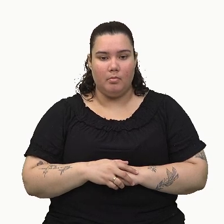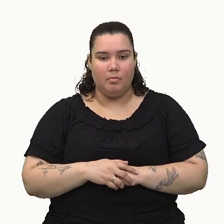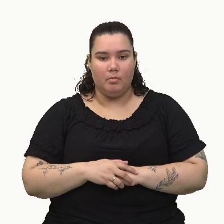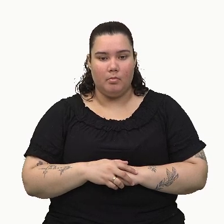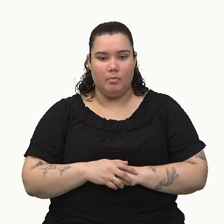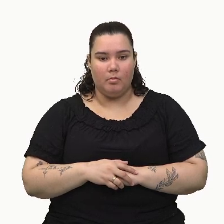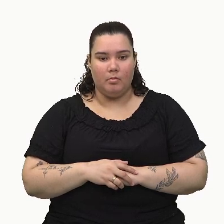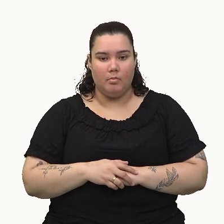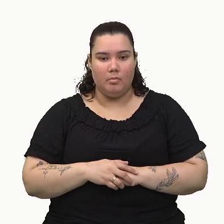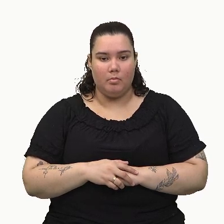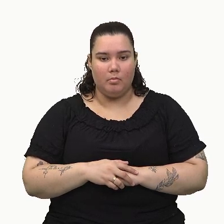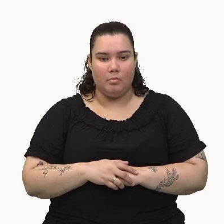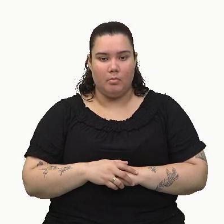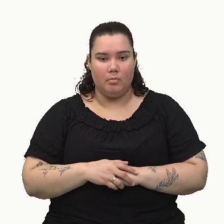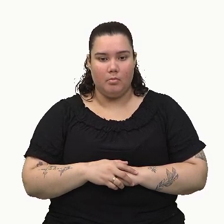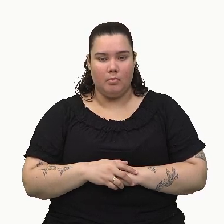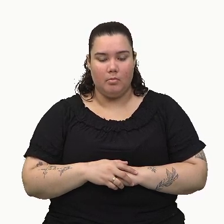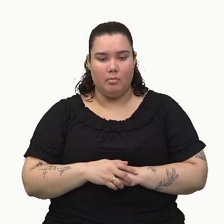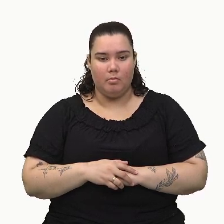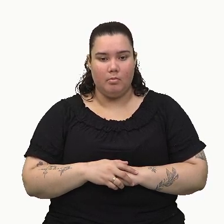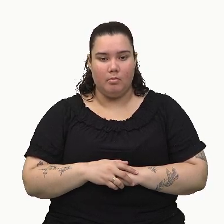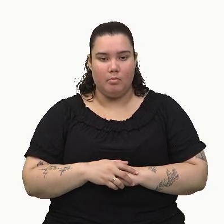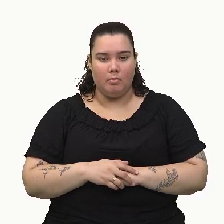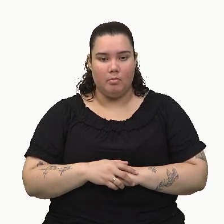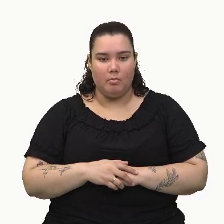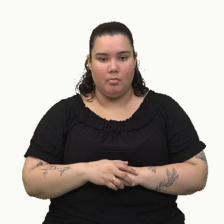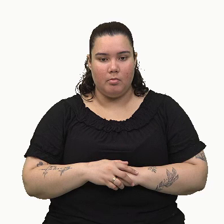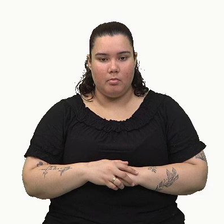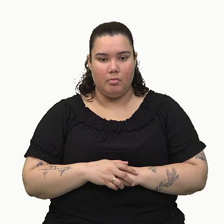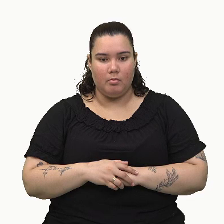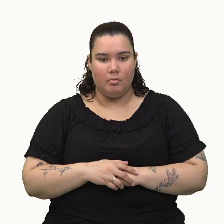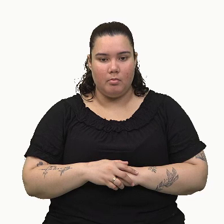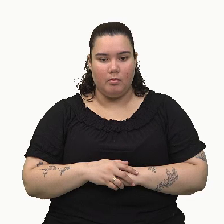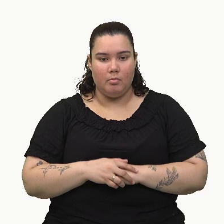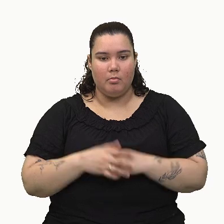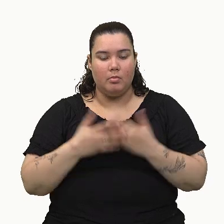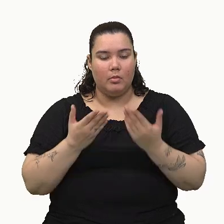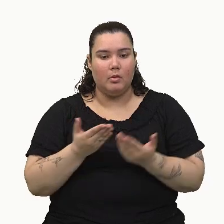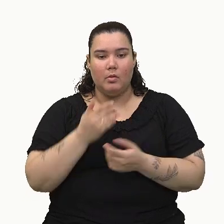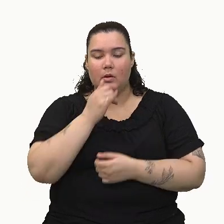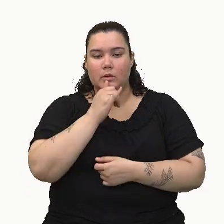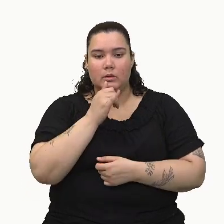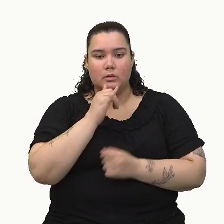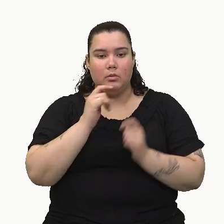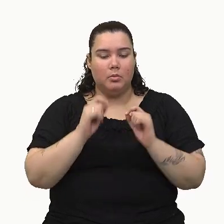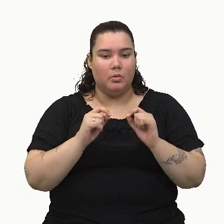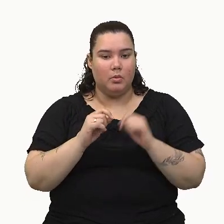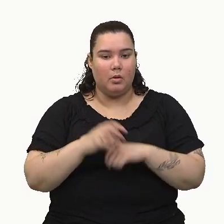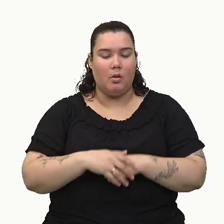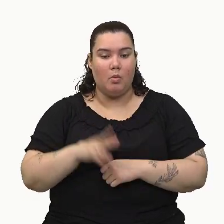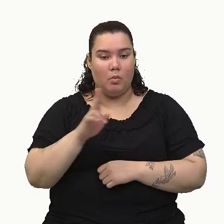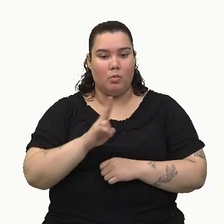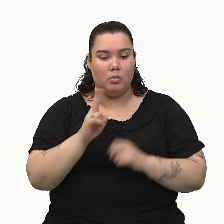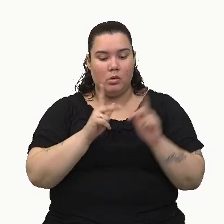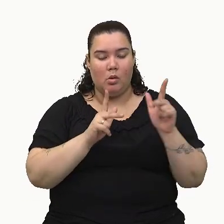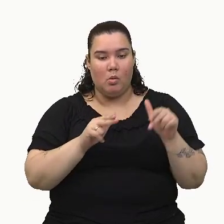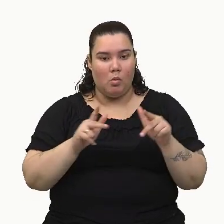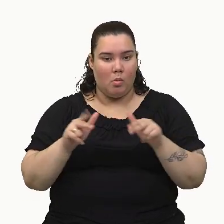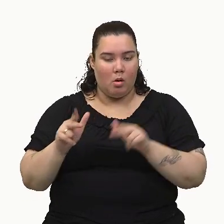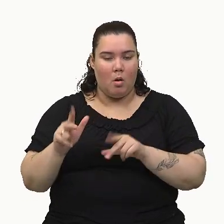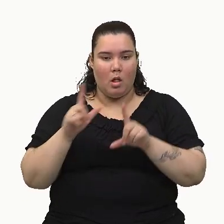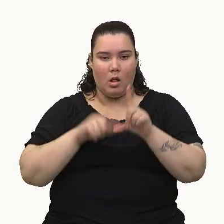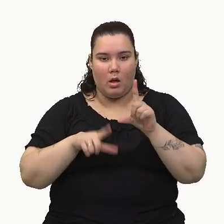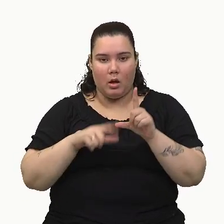não. Repare que eu estou pegando os mesmos elementos, tá? Eu